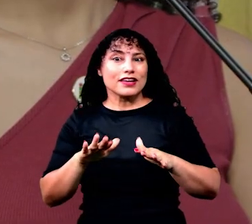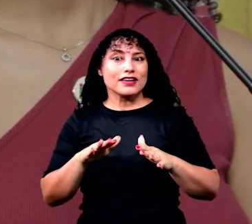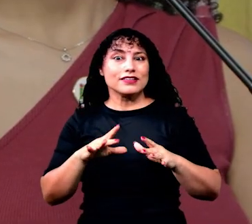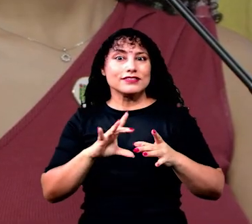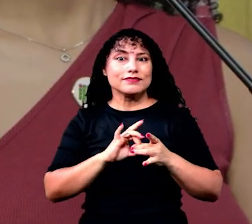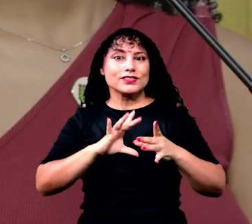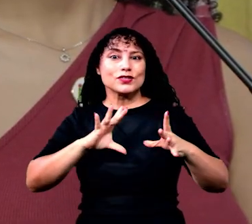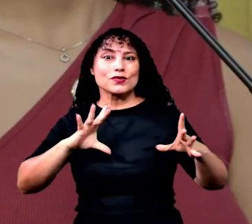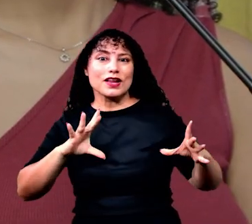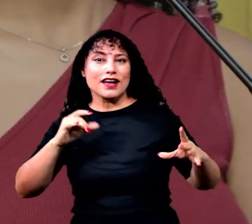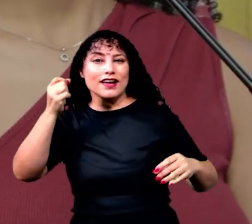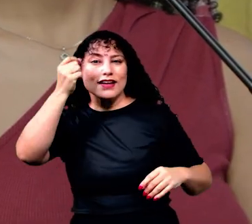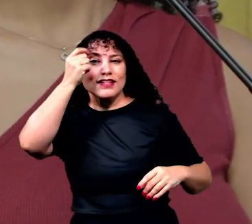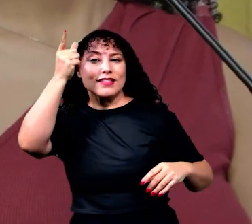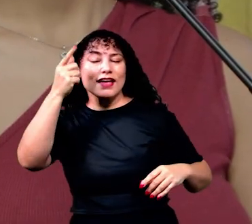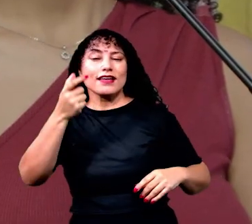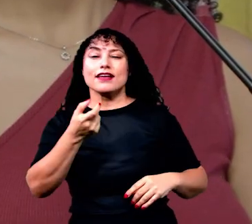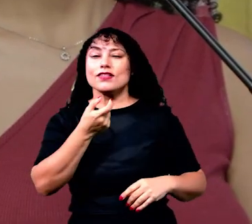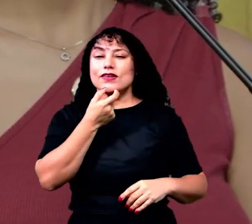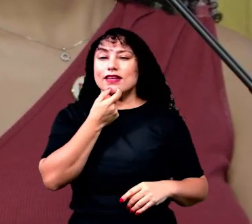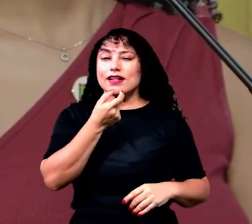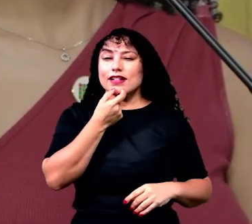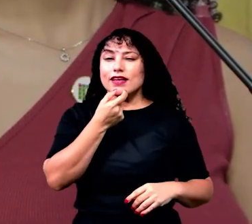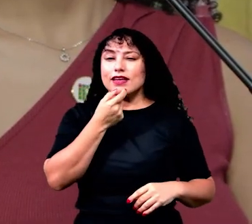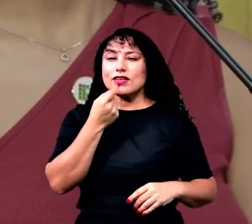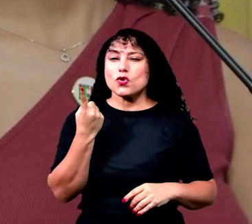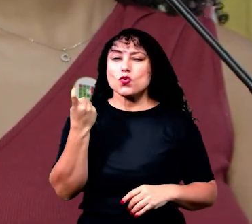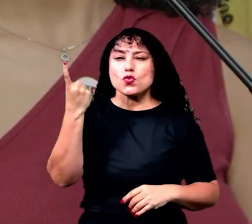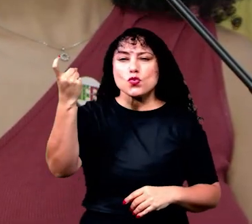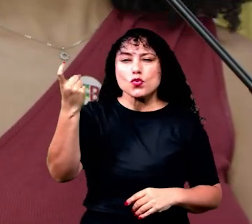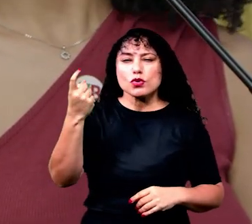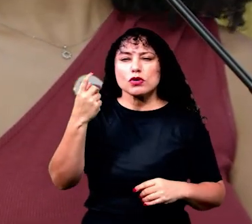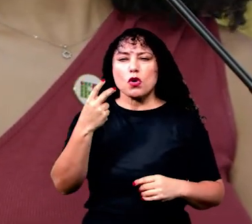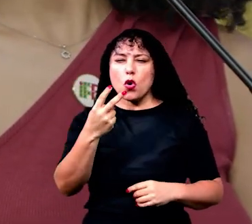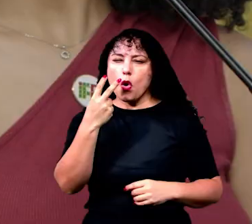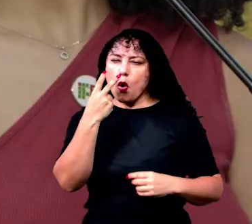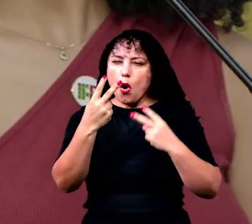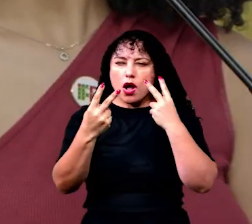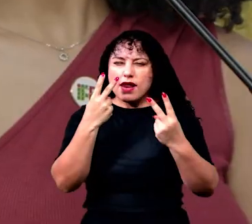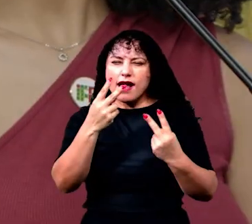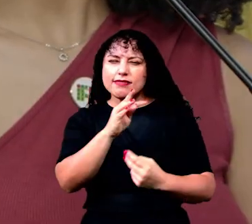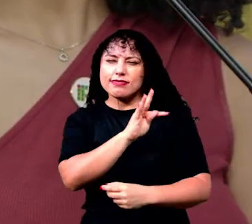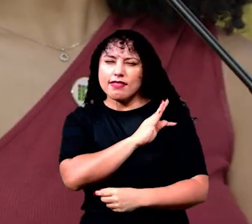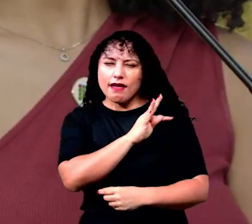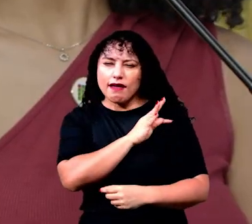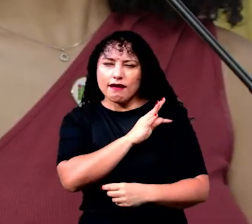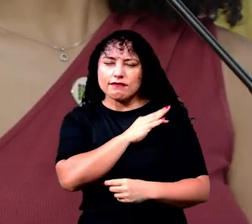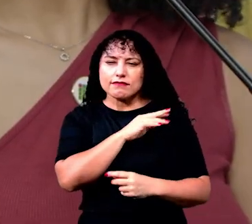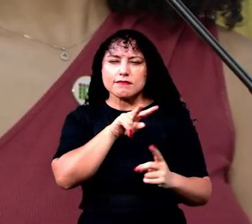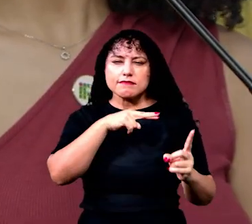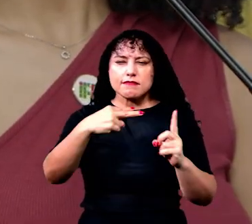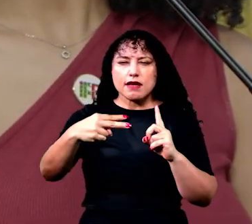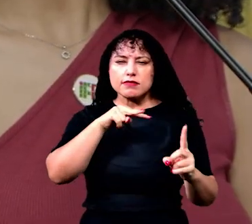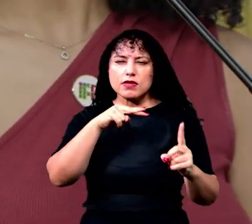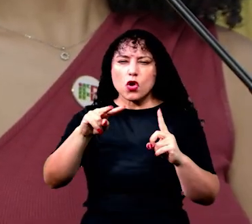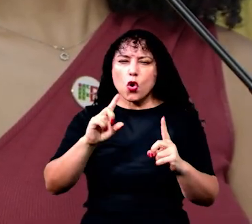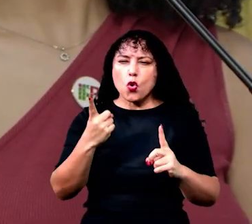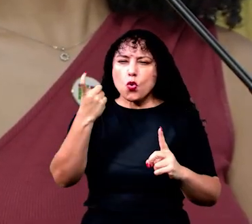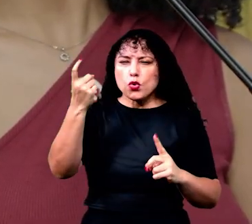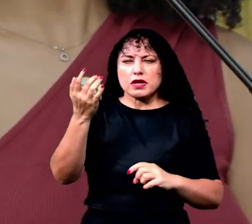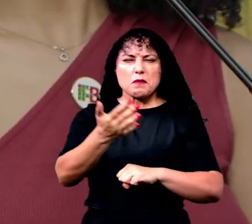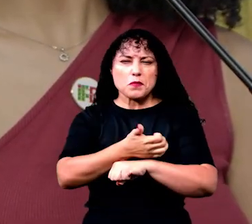Talvez a gente desvincular um pouco essa ideia do inglês unicamente com esse olhar técnico, né, com essa